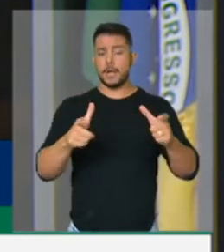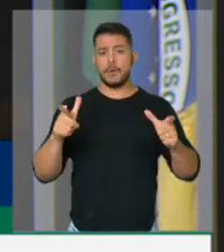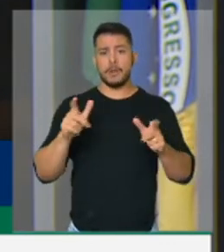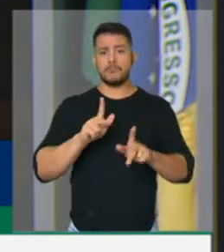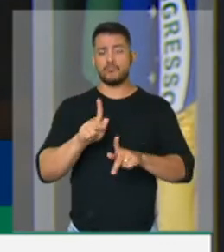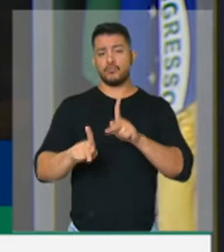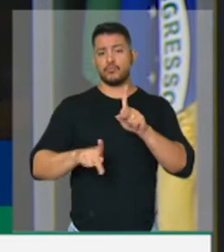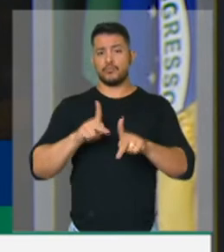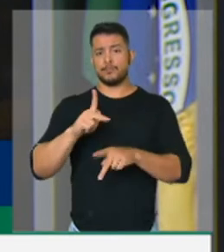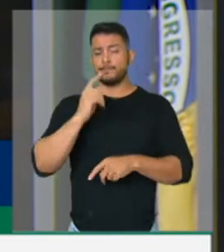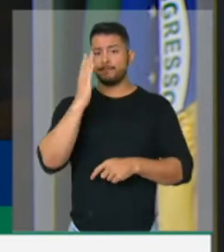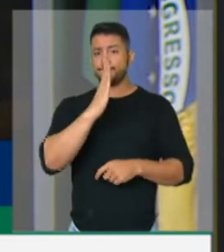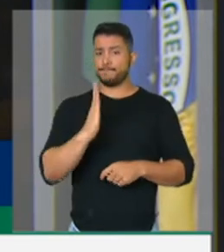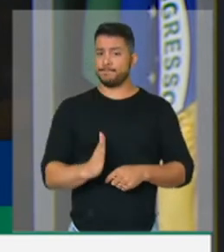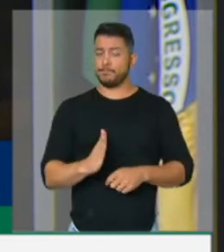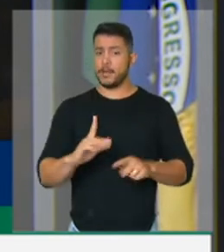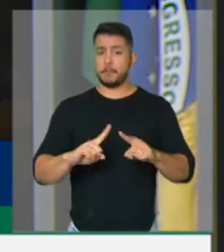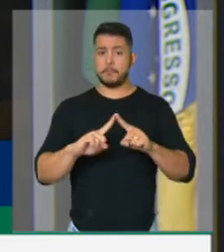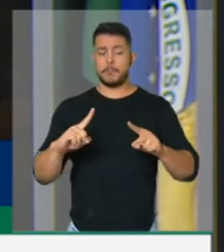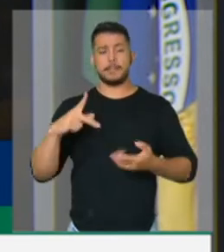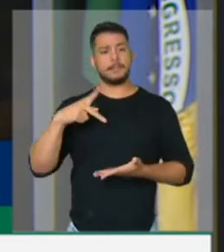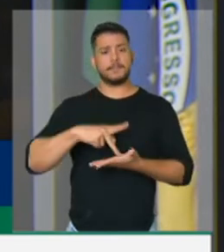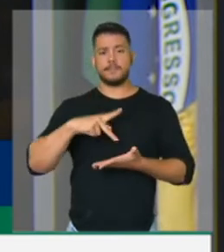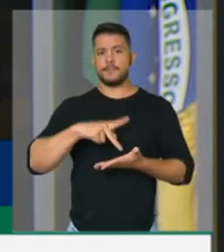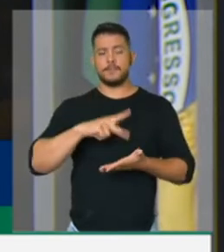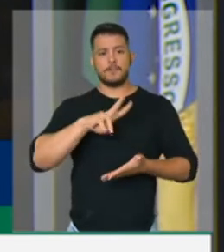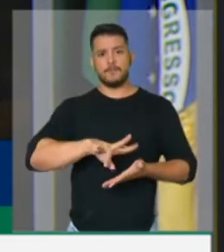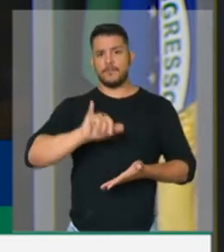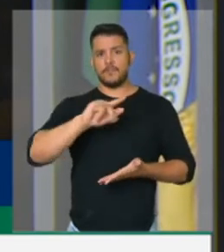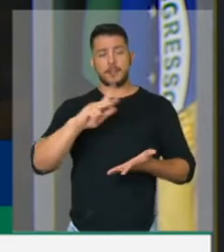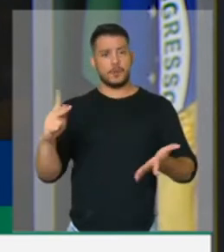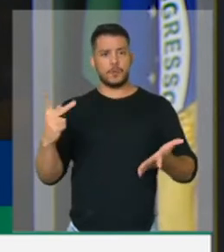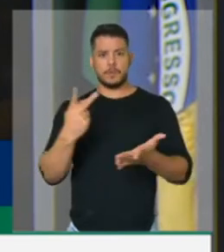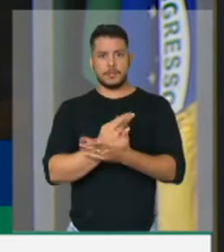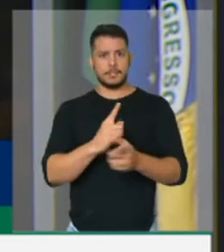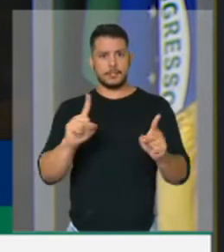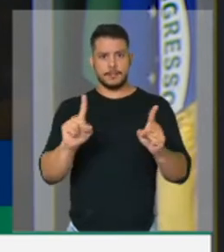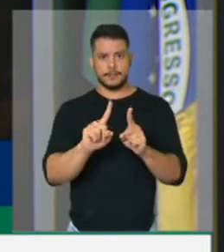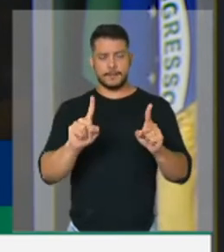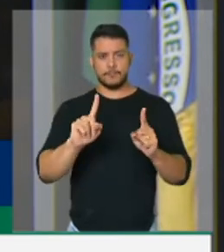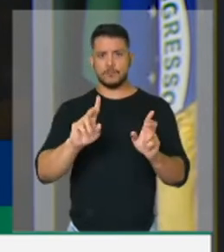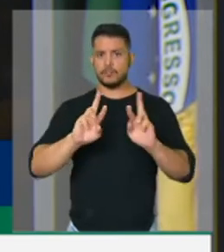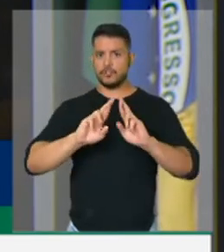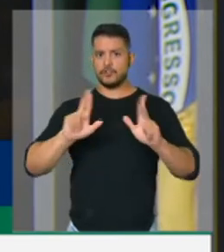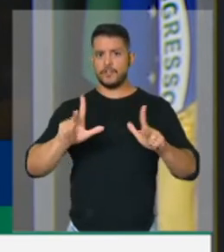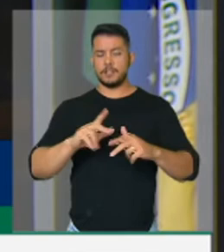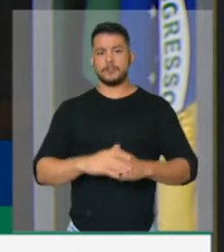brasileiros, mas na prática não é isso o que vai acontecer.